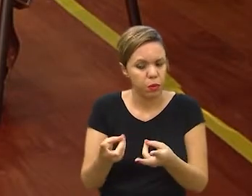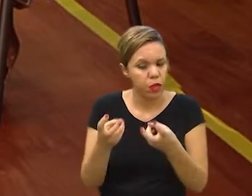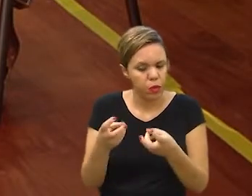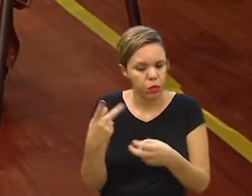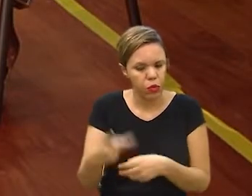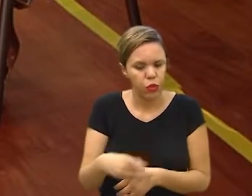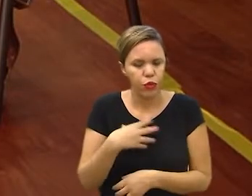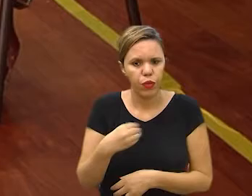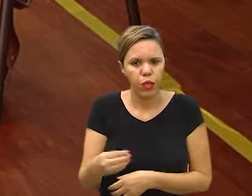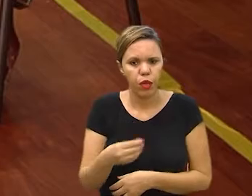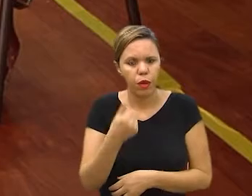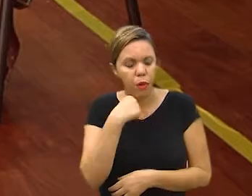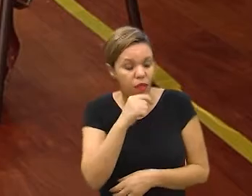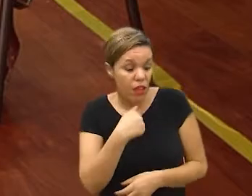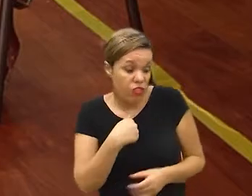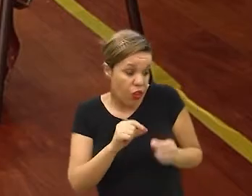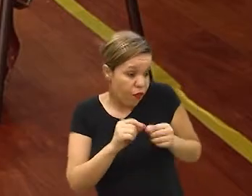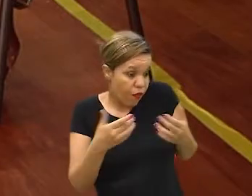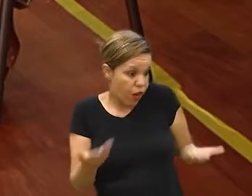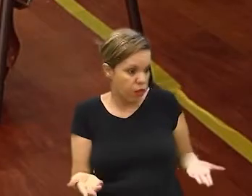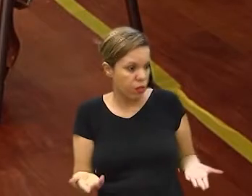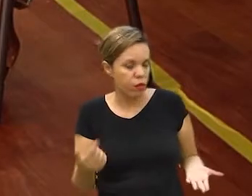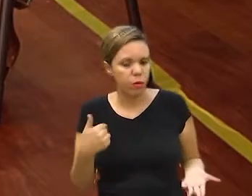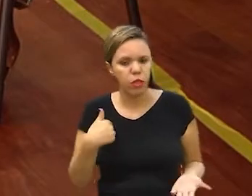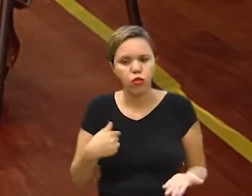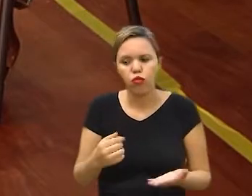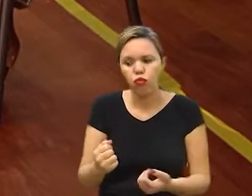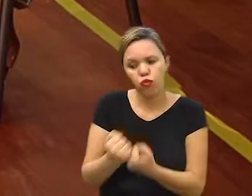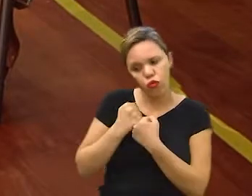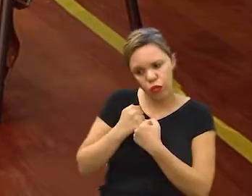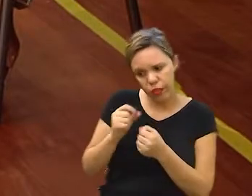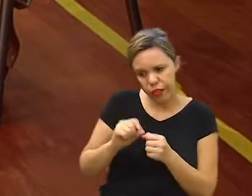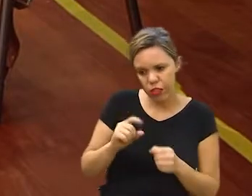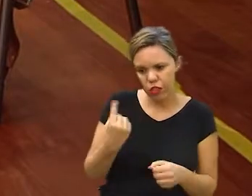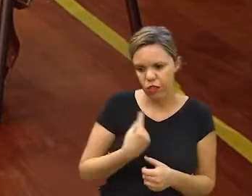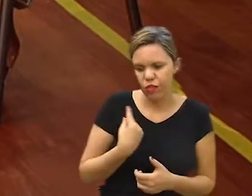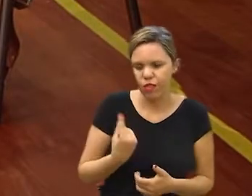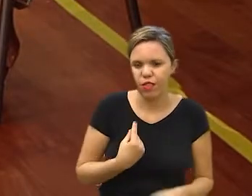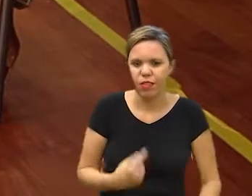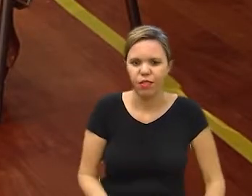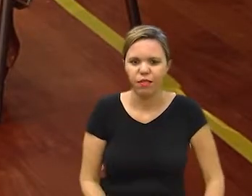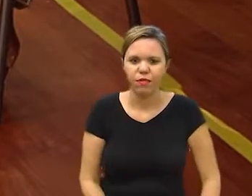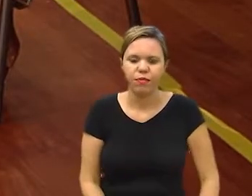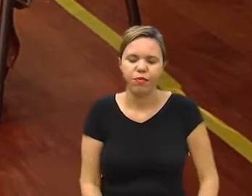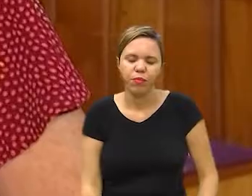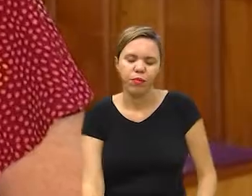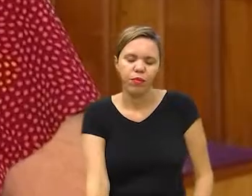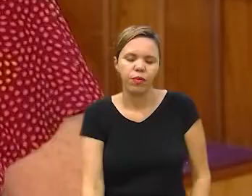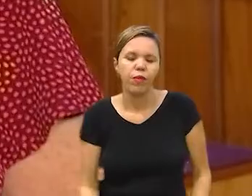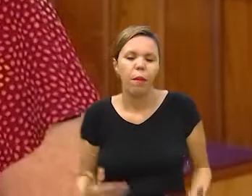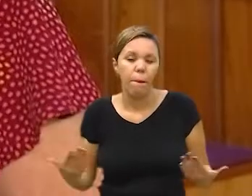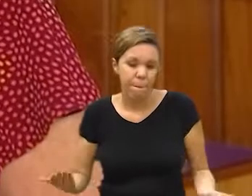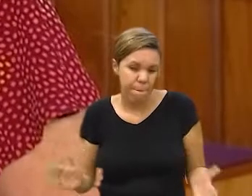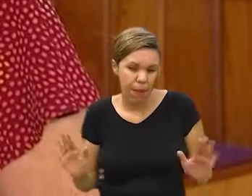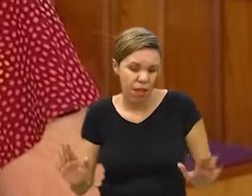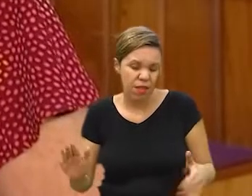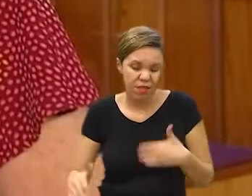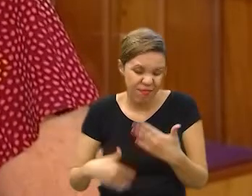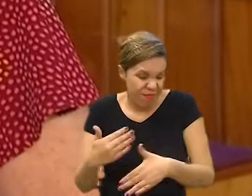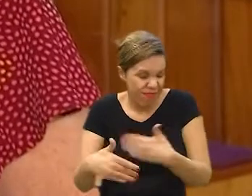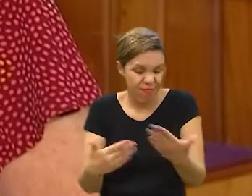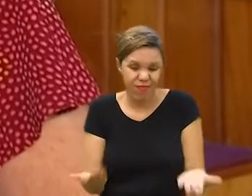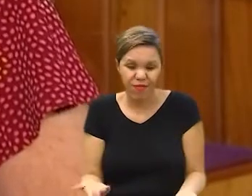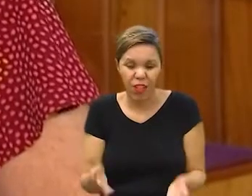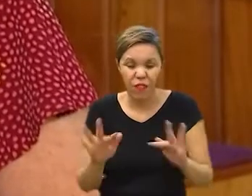filhos, os filhos falam: mãe, deixa que eu faço. Me ajuda a fazer sozinha. Me ajuda a fazer sozinha. Mas hoje em dia, com a pressa que os pais têm,